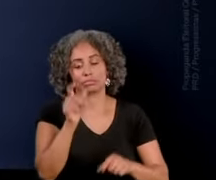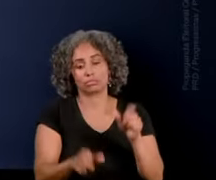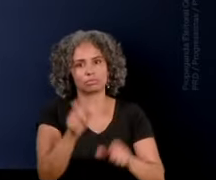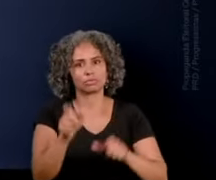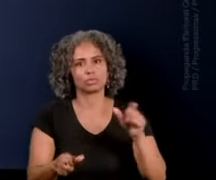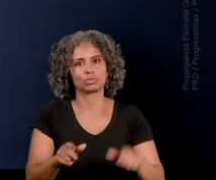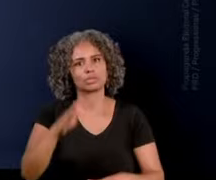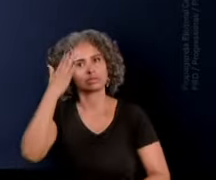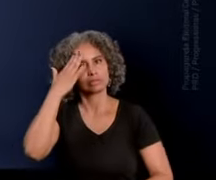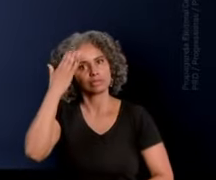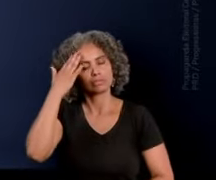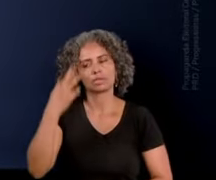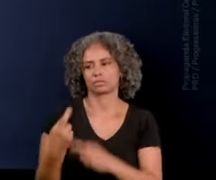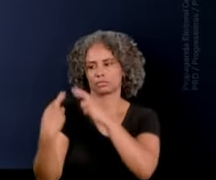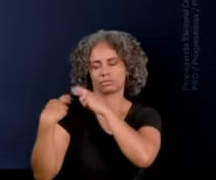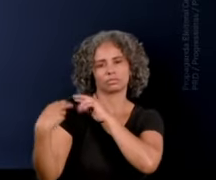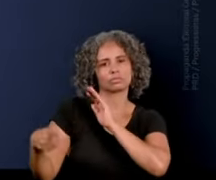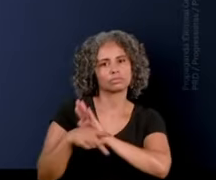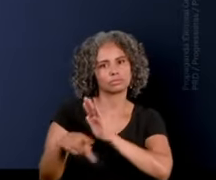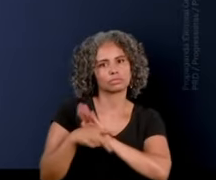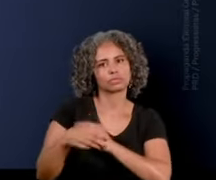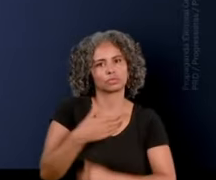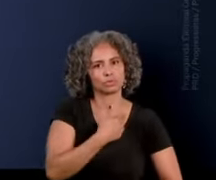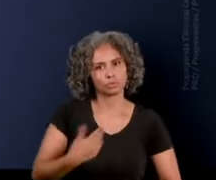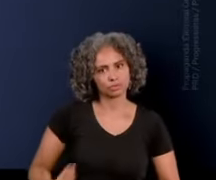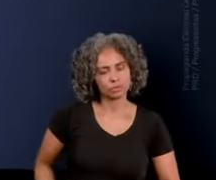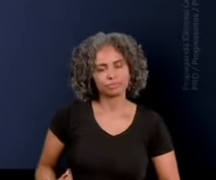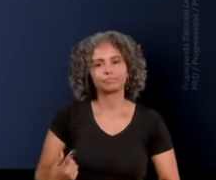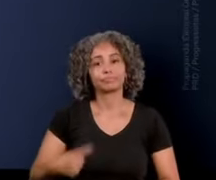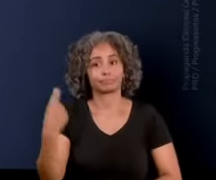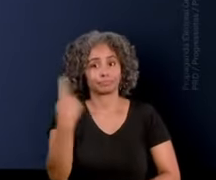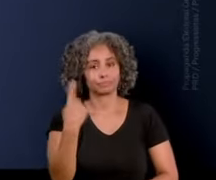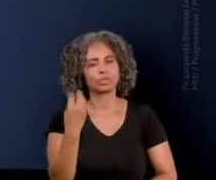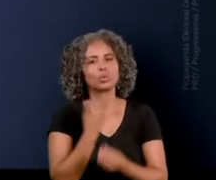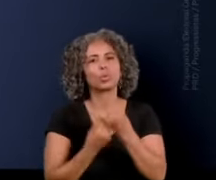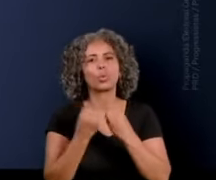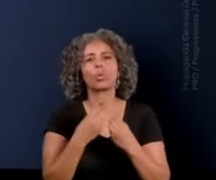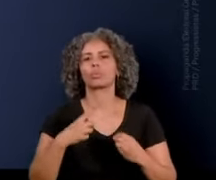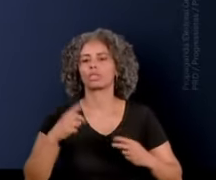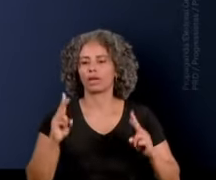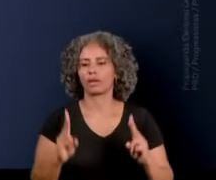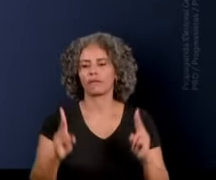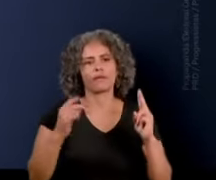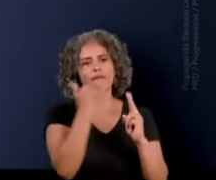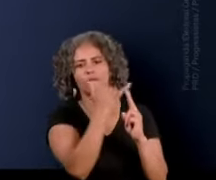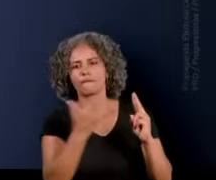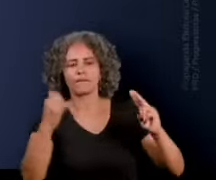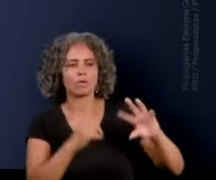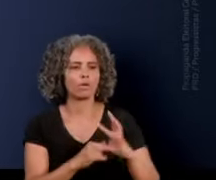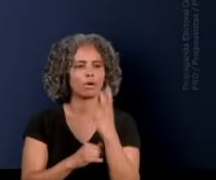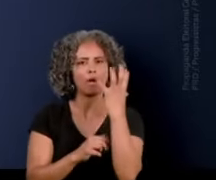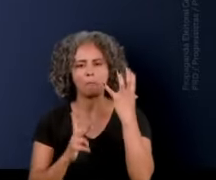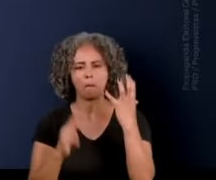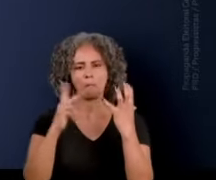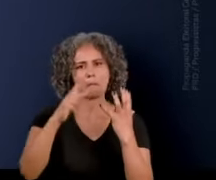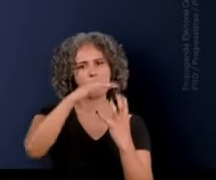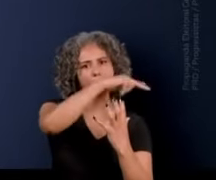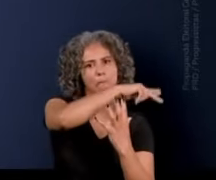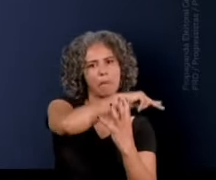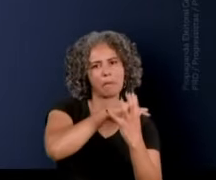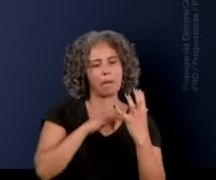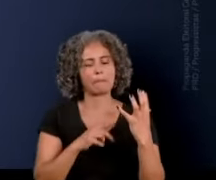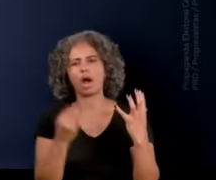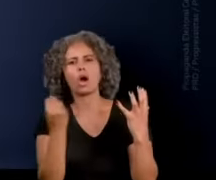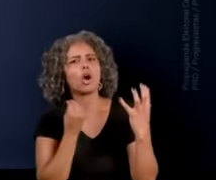saiba as responsabilidades do poder público. Primeiro, em relação à poda e retirada de árvores que ficam próximas aos postes e à